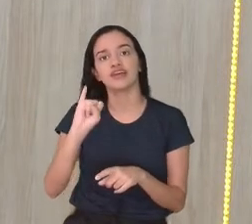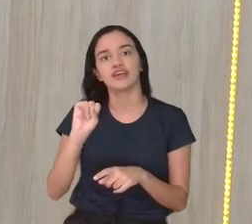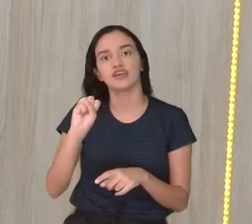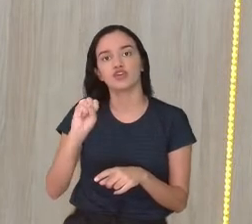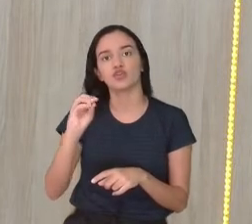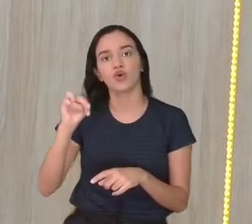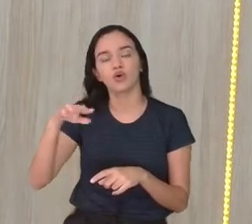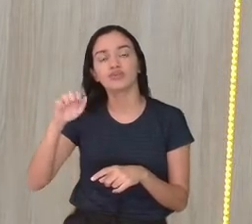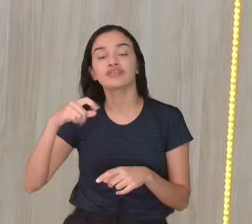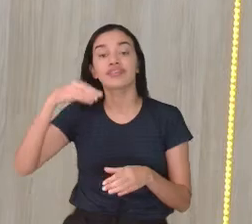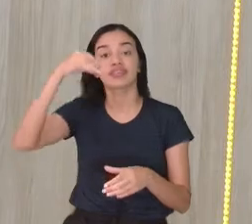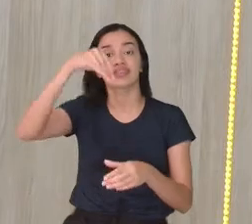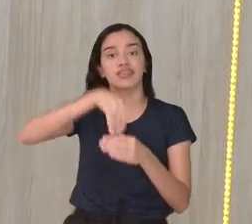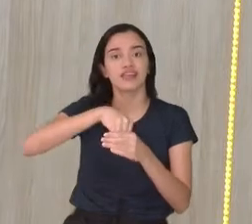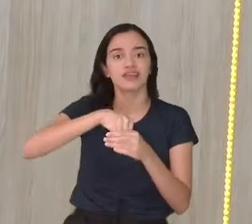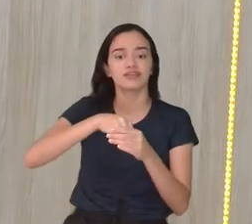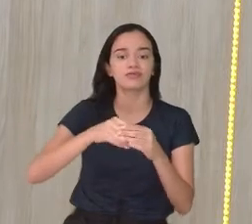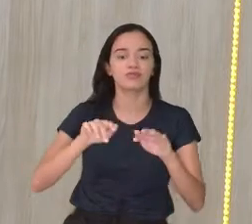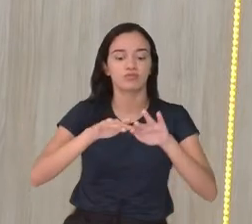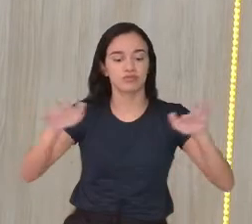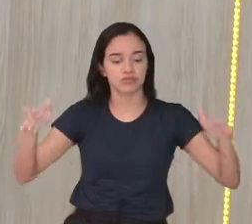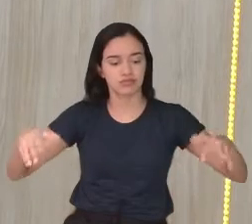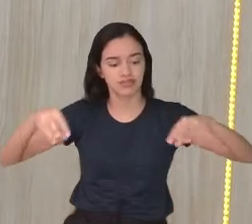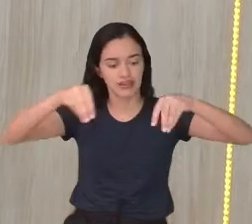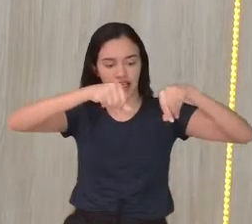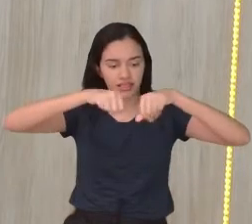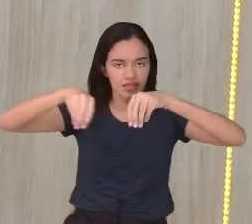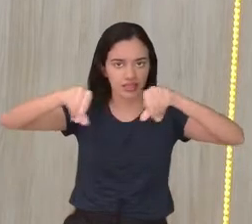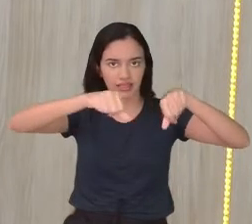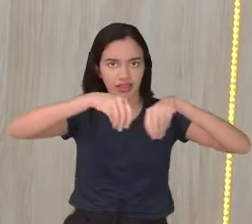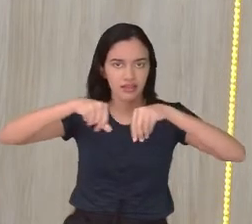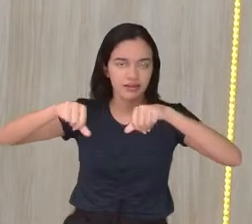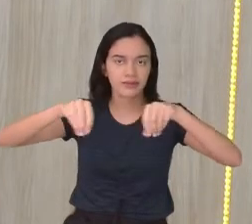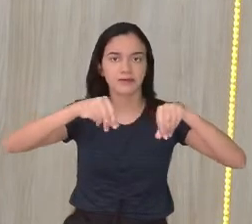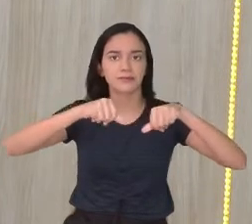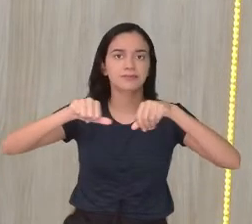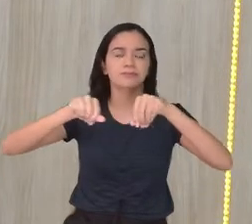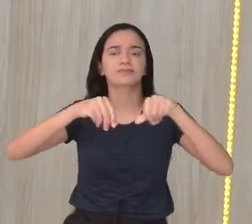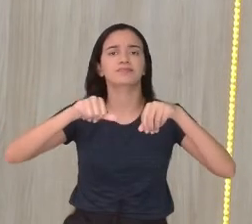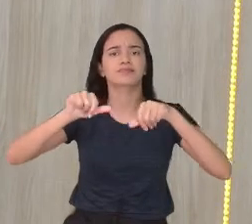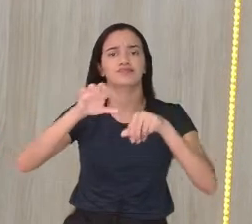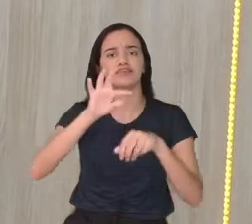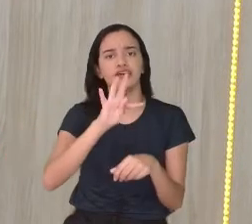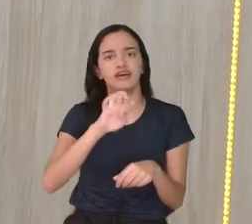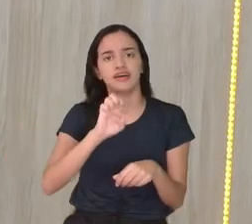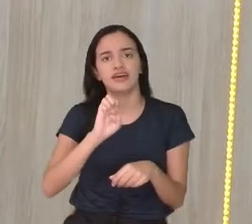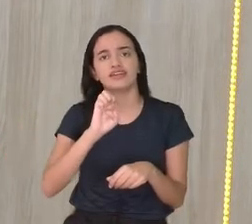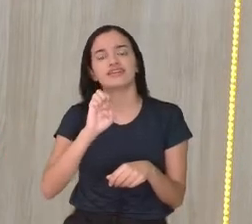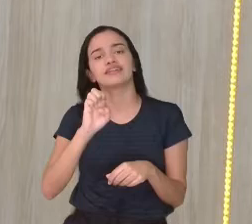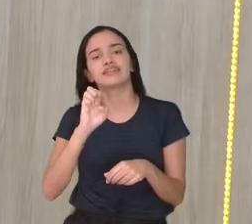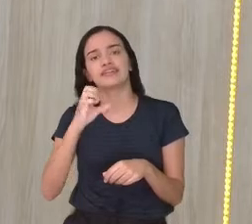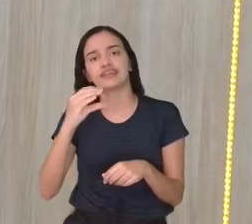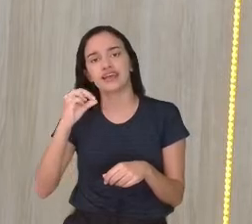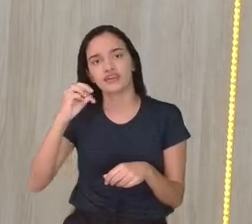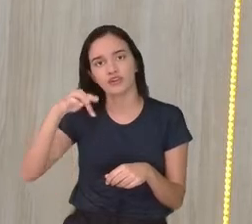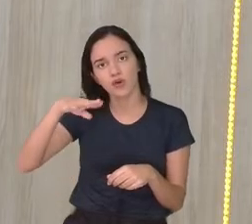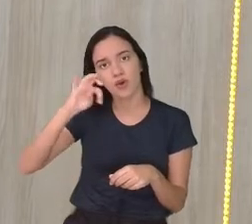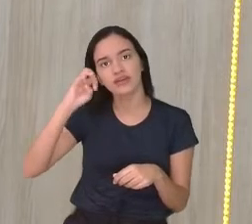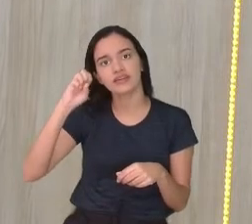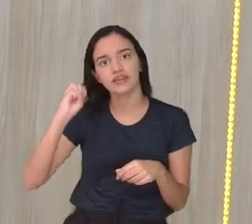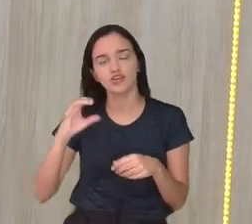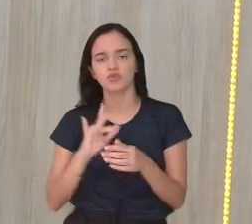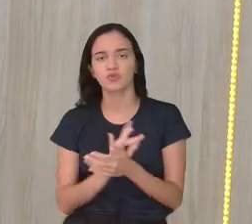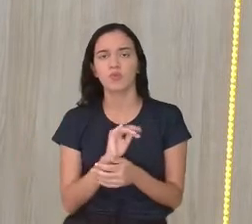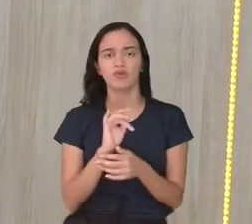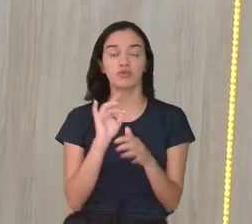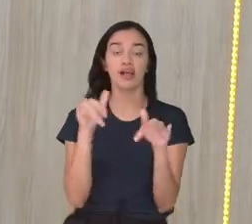parte interna da Terra, né? Questões do tectonismo, vulcanismo, toda aquela